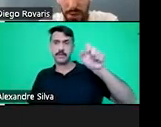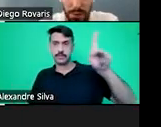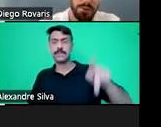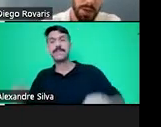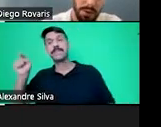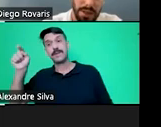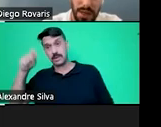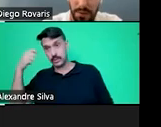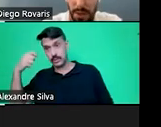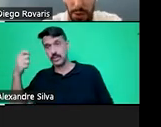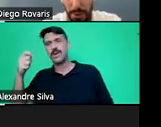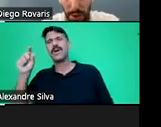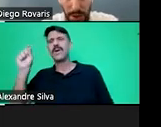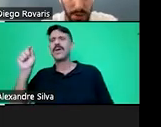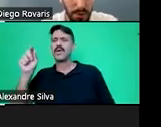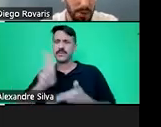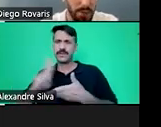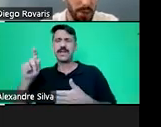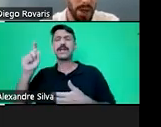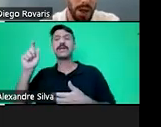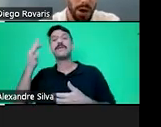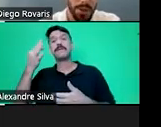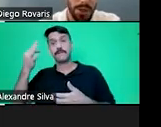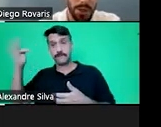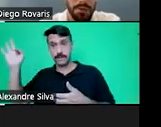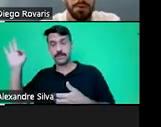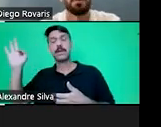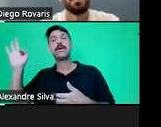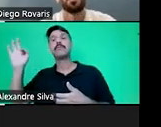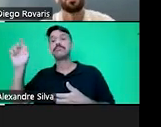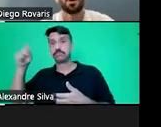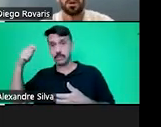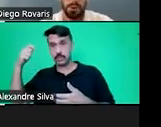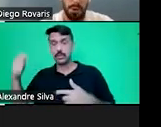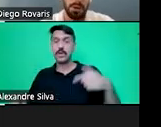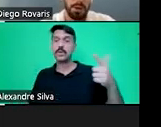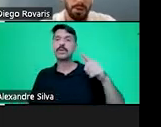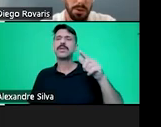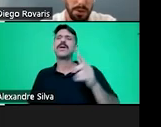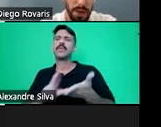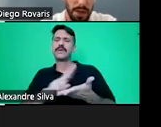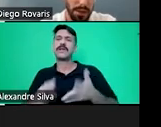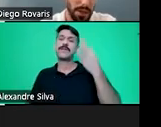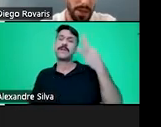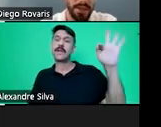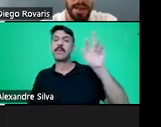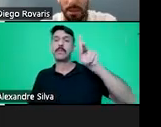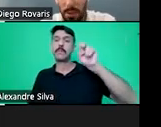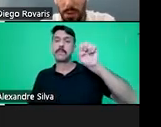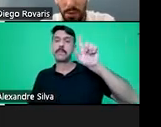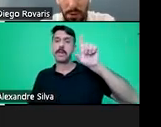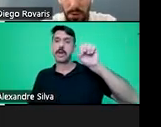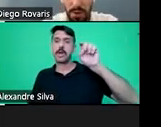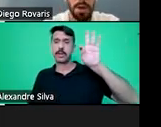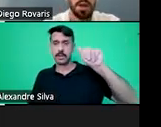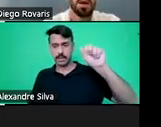Universidade Federal do Rio Grande do Sul e a Universidade Federal de Pelotas. O nosso objetivo para os próximos 4 anos é coletar